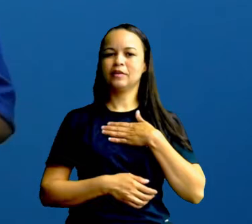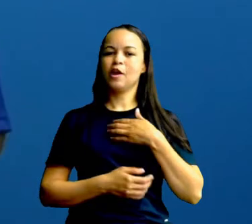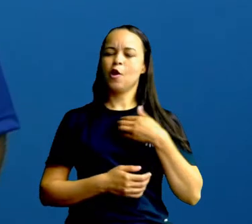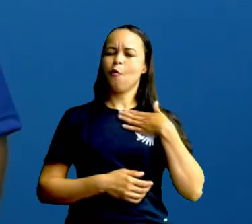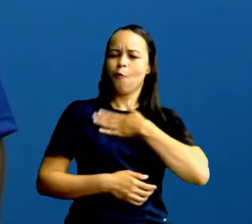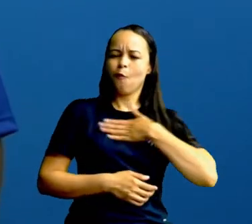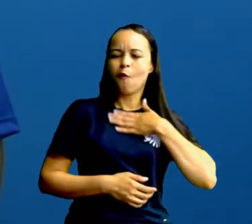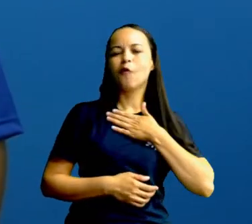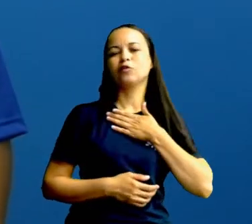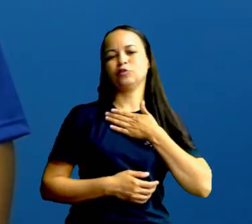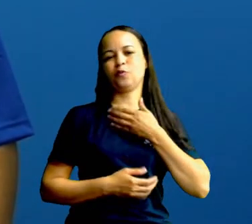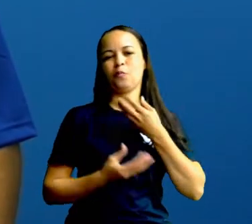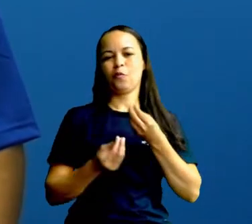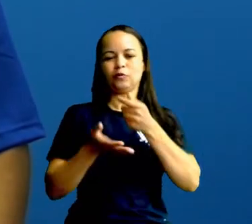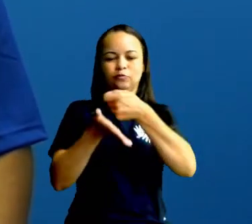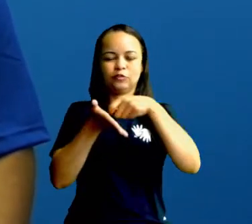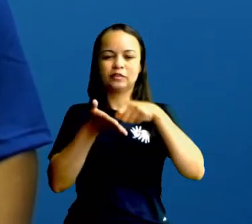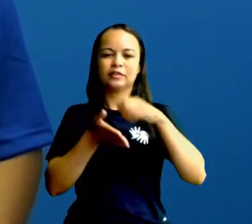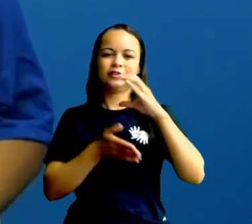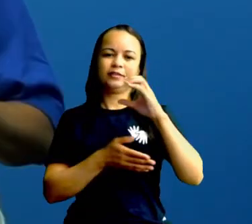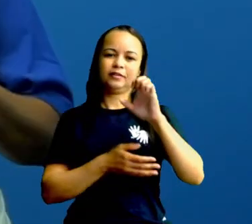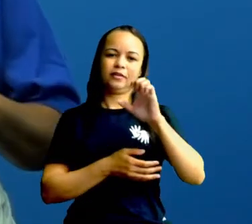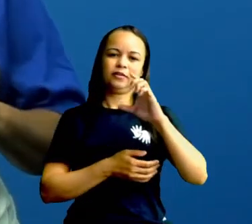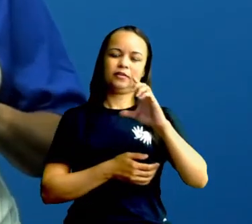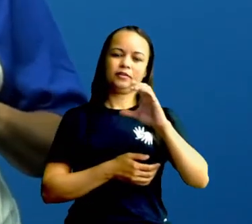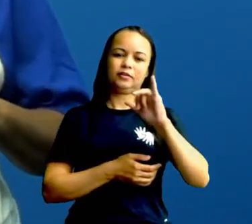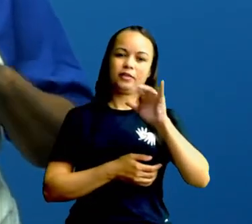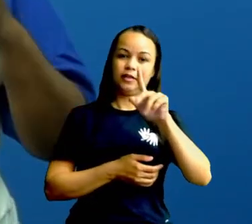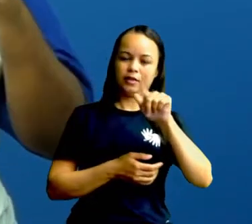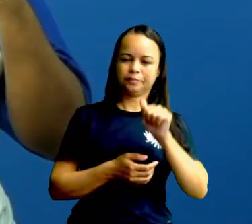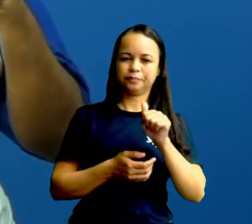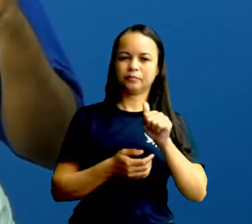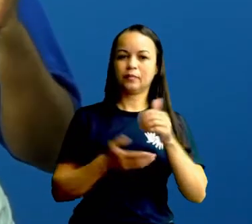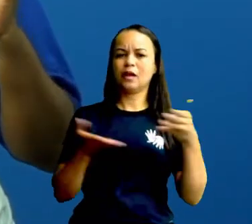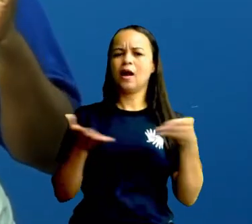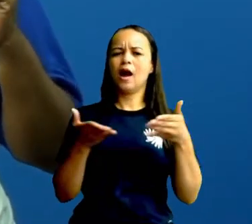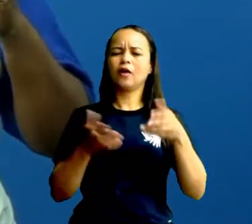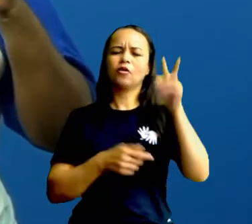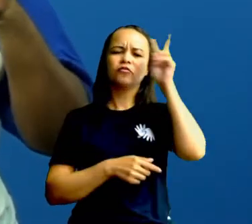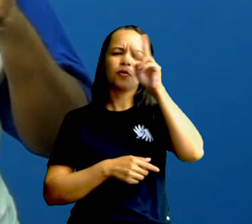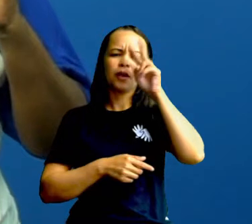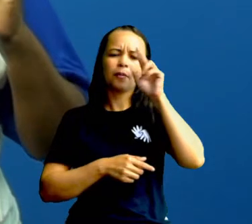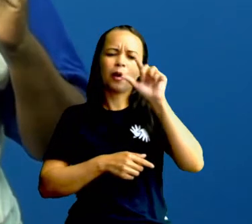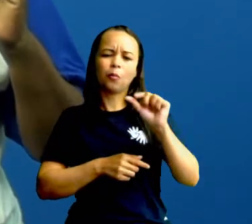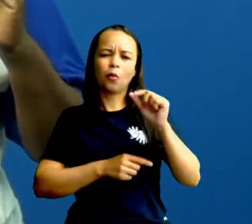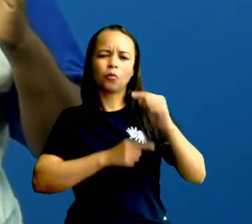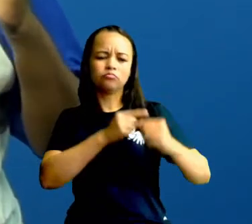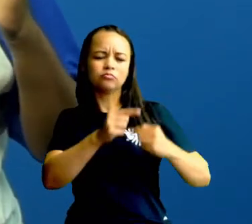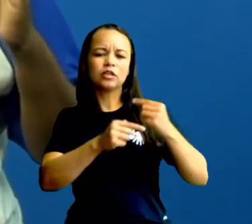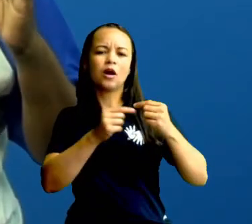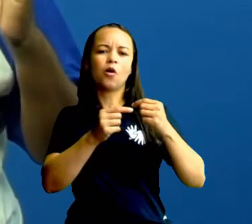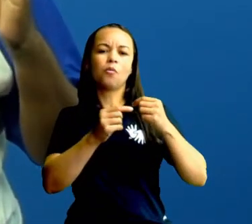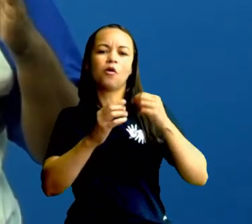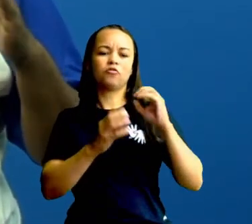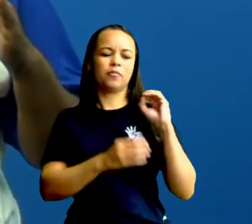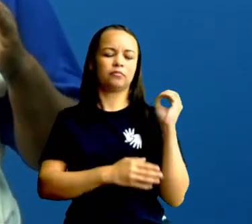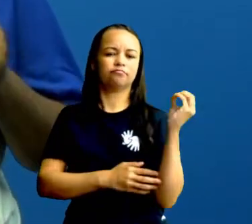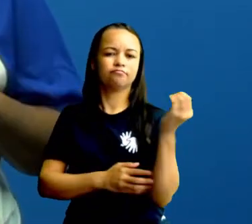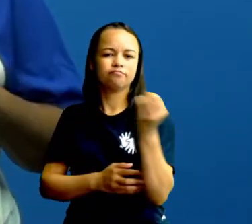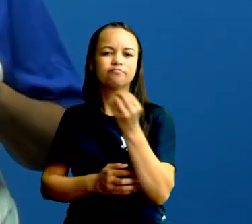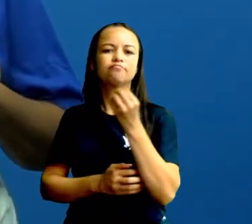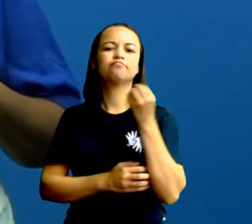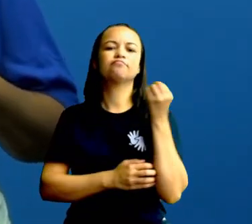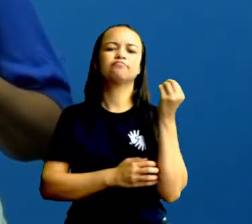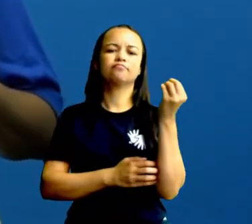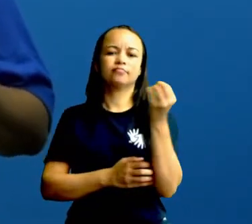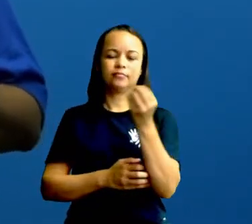Meirelles. Vamos lá? Vamos aprender? A gente vai agora relembrar um pouquinho do movimento de